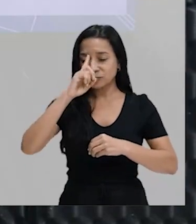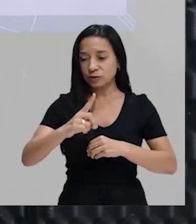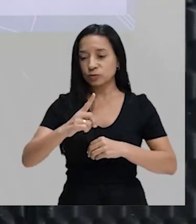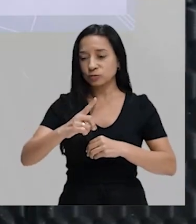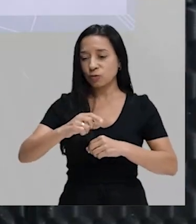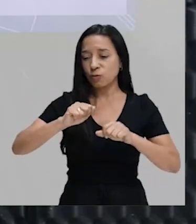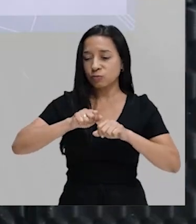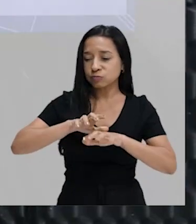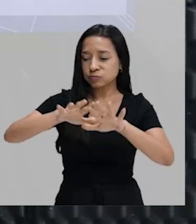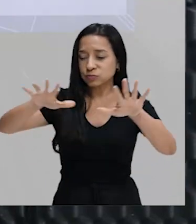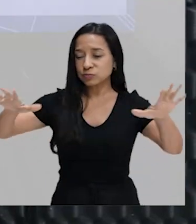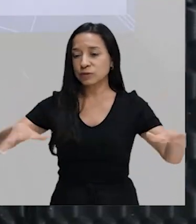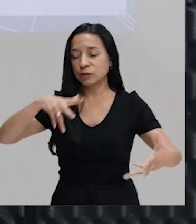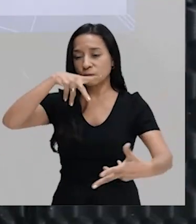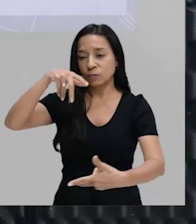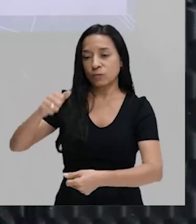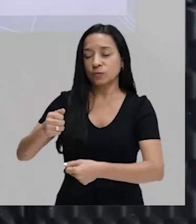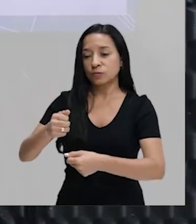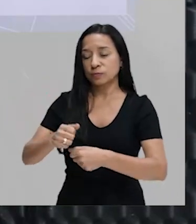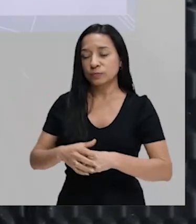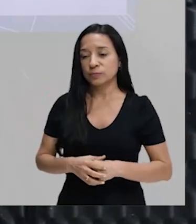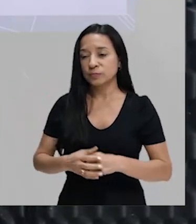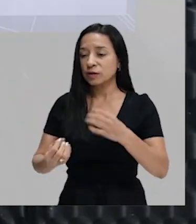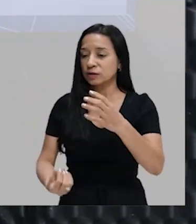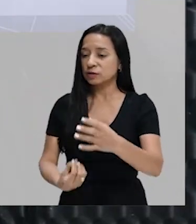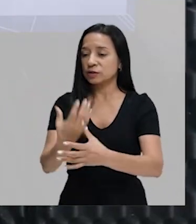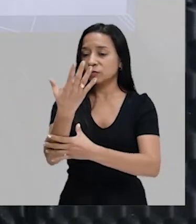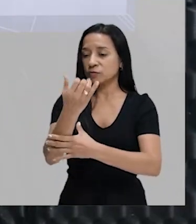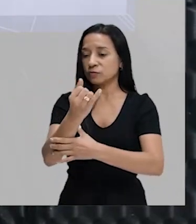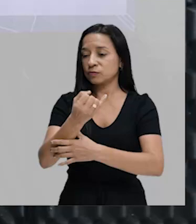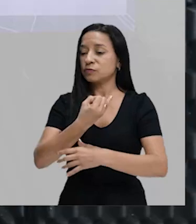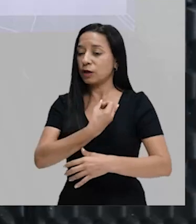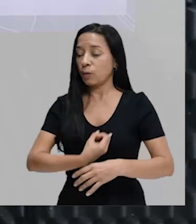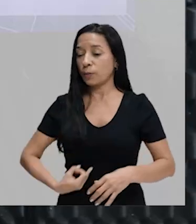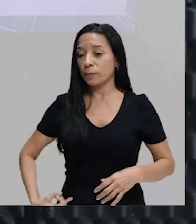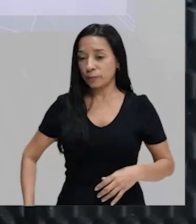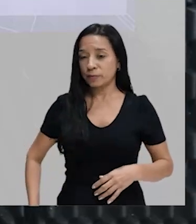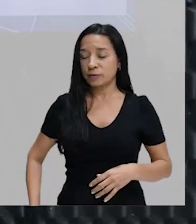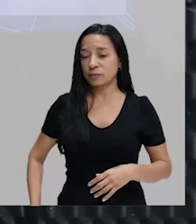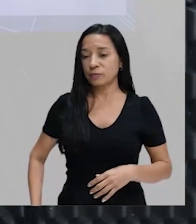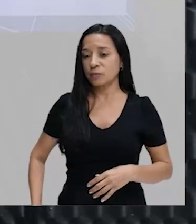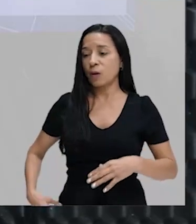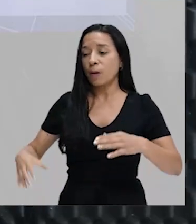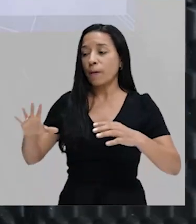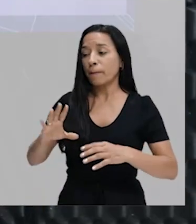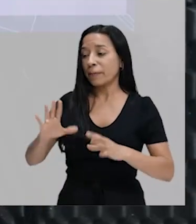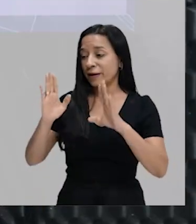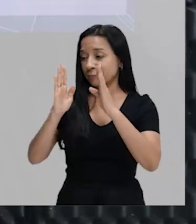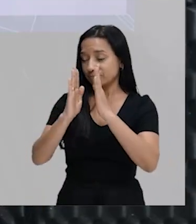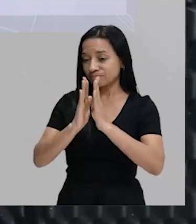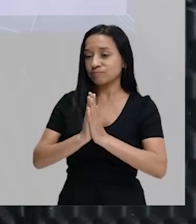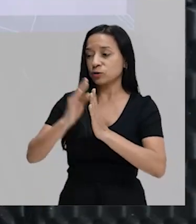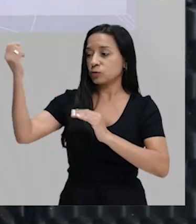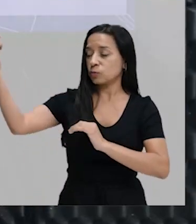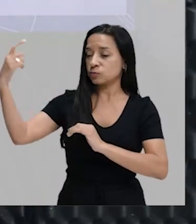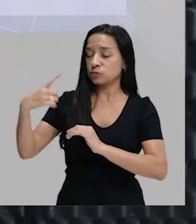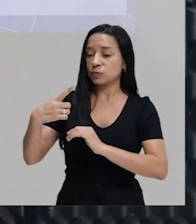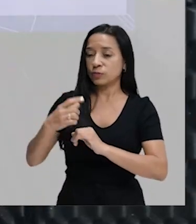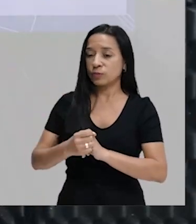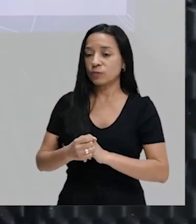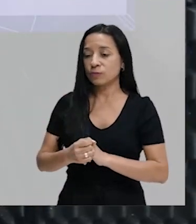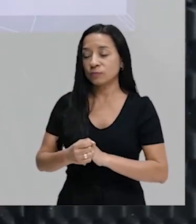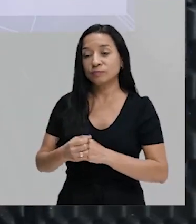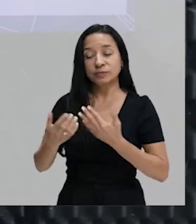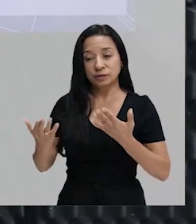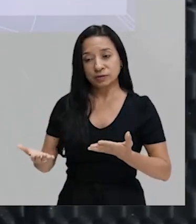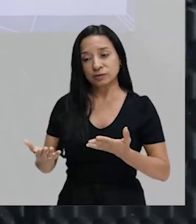império para render culto ao Sol. Foi assim que Manco Capac e Mama Oclo emergiram das águas do